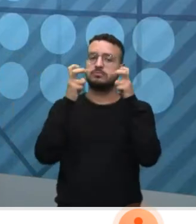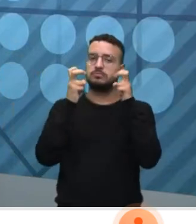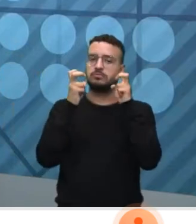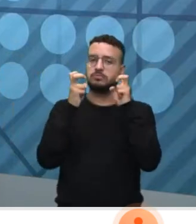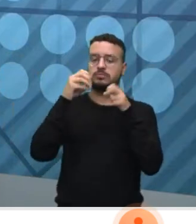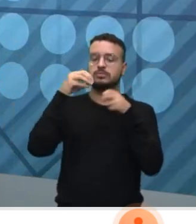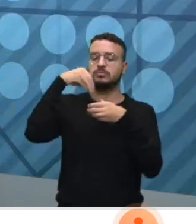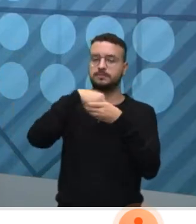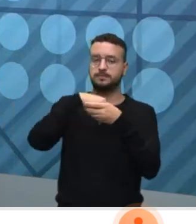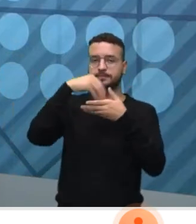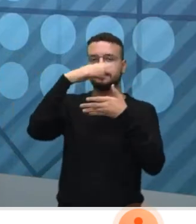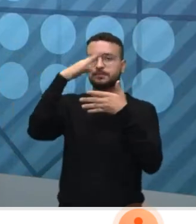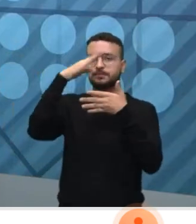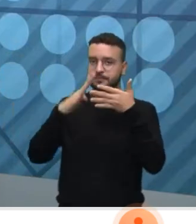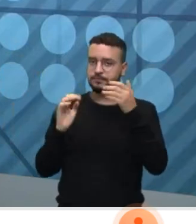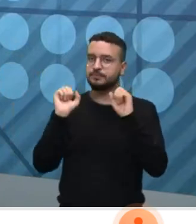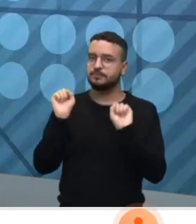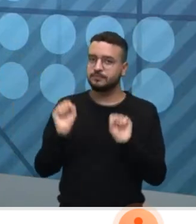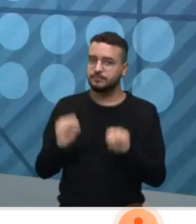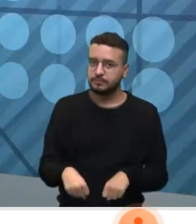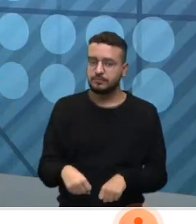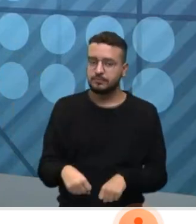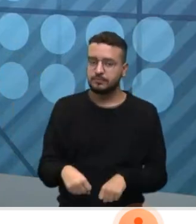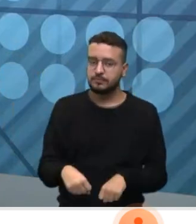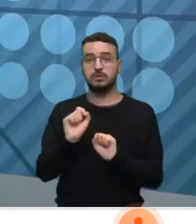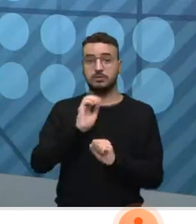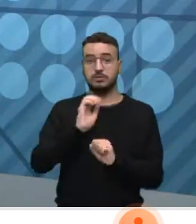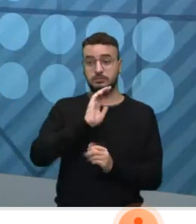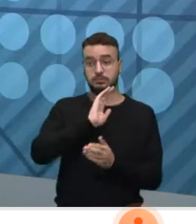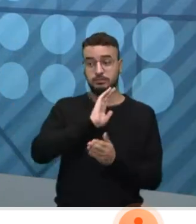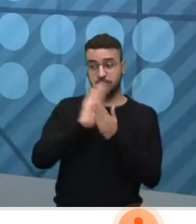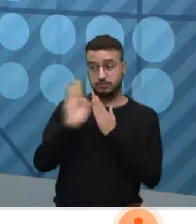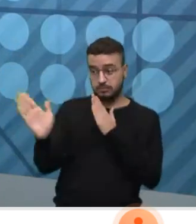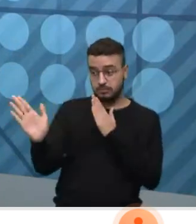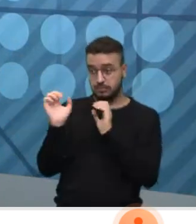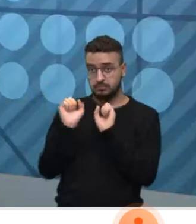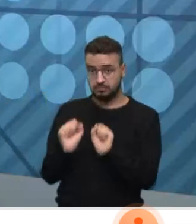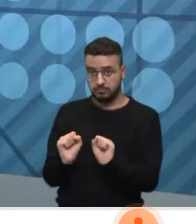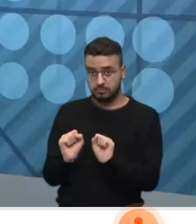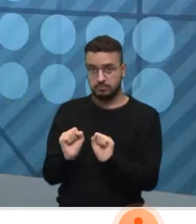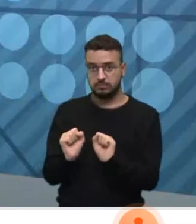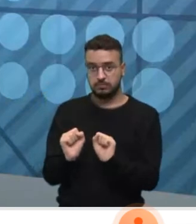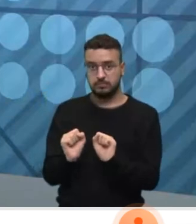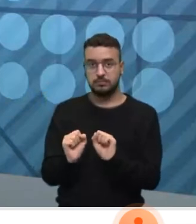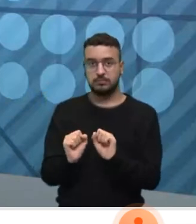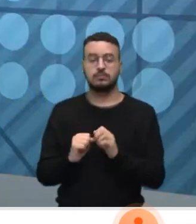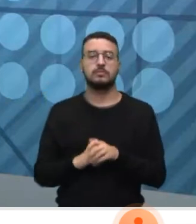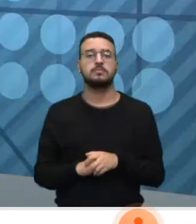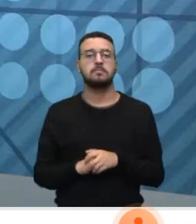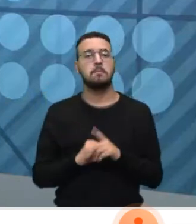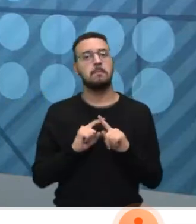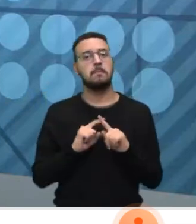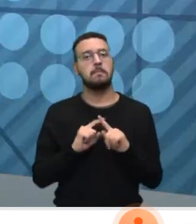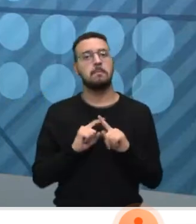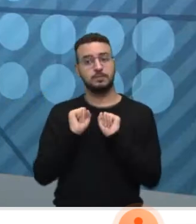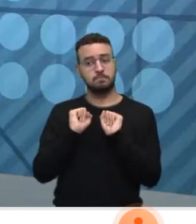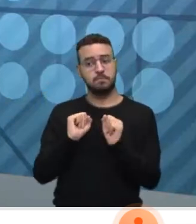libras. Então, poderia sair, posso, ou sair, posso, mas como eu fiz